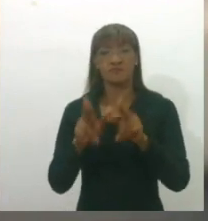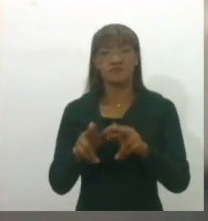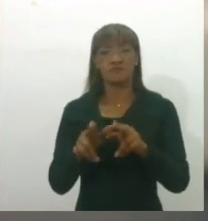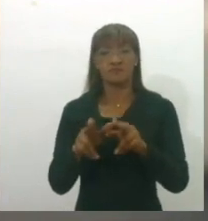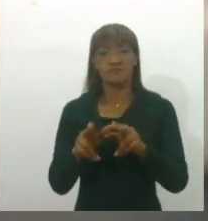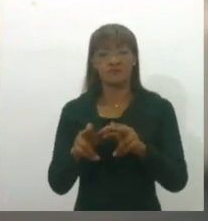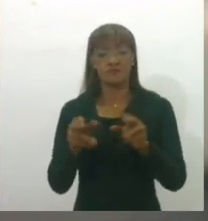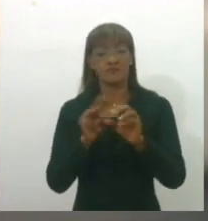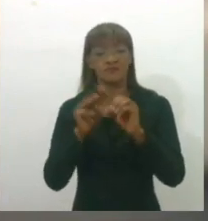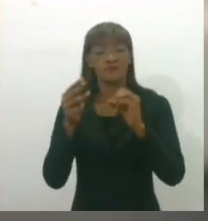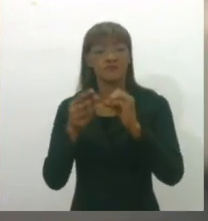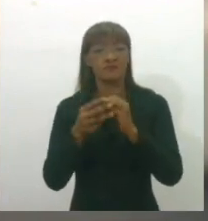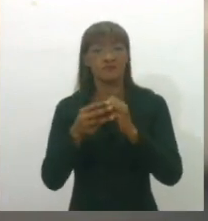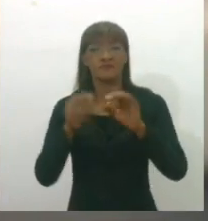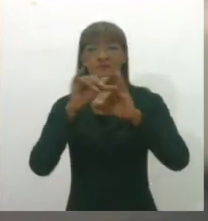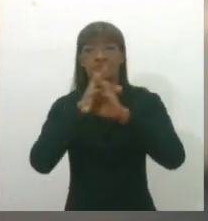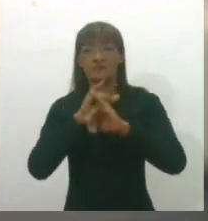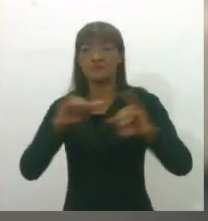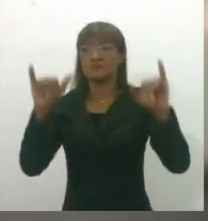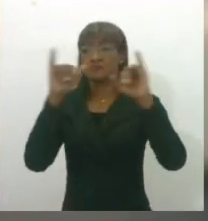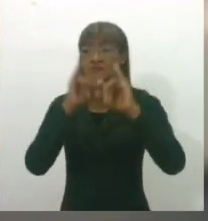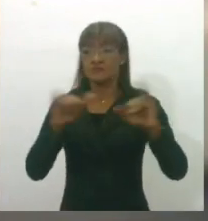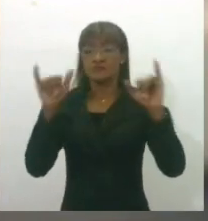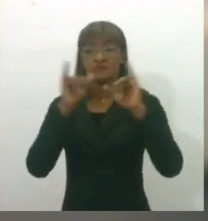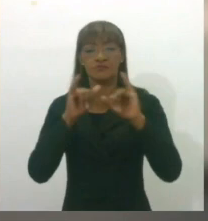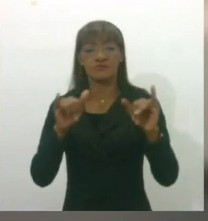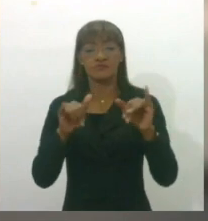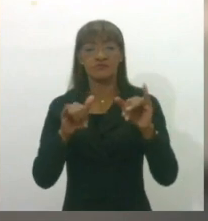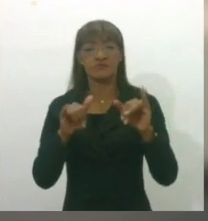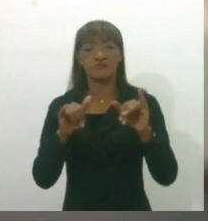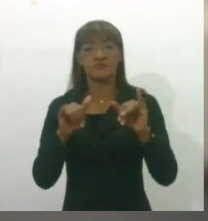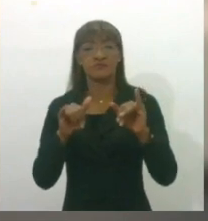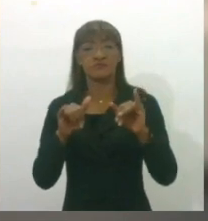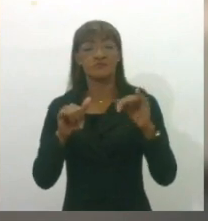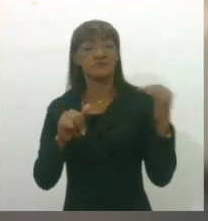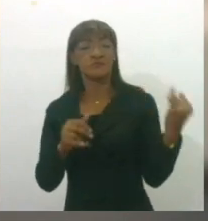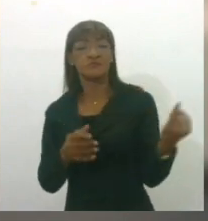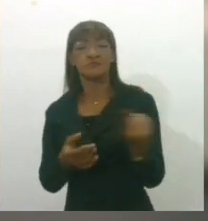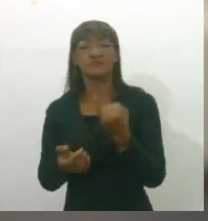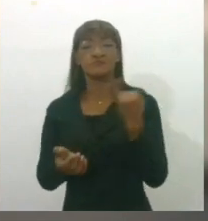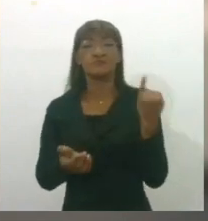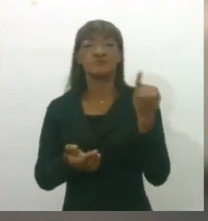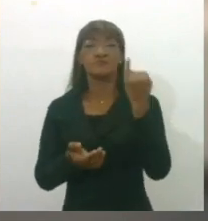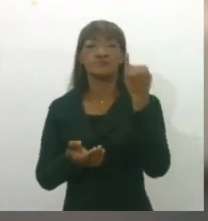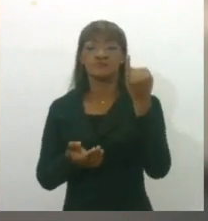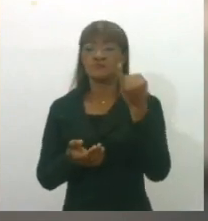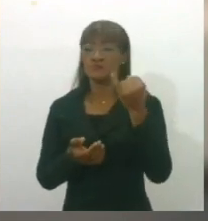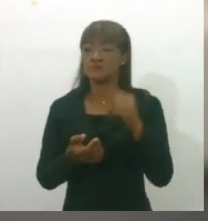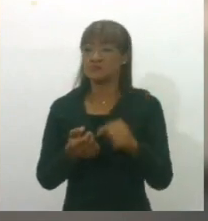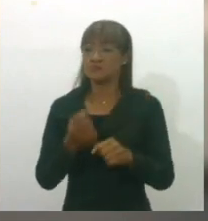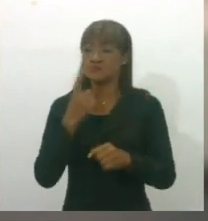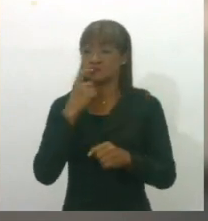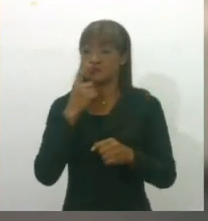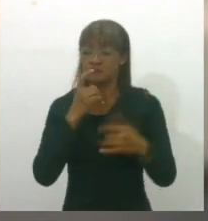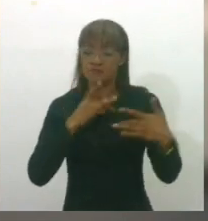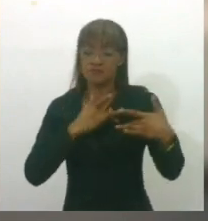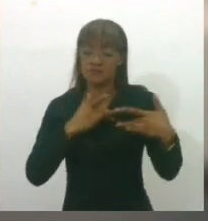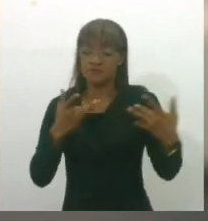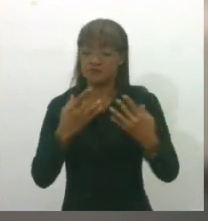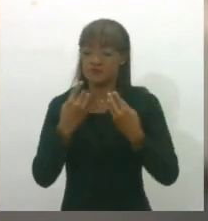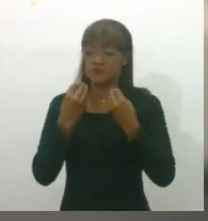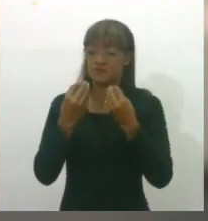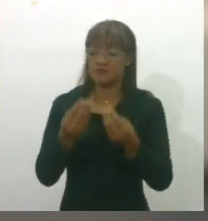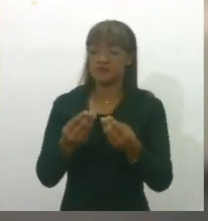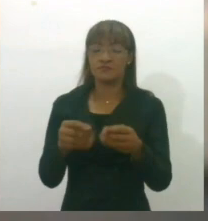divulgar a importância desse ato, mostrar que é um ato voluntário, é um ato de solidariedade, que você